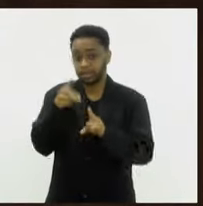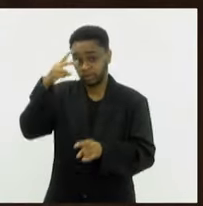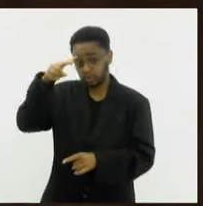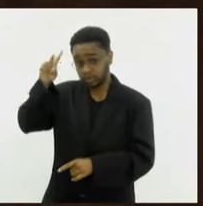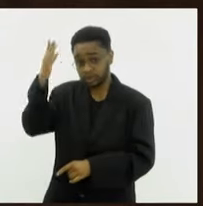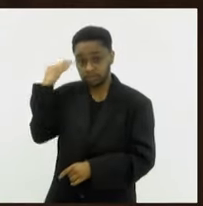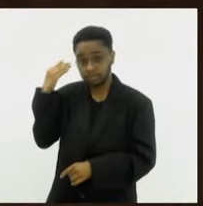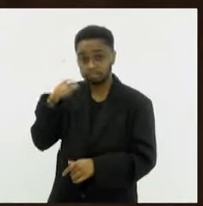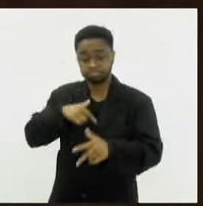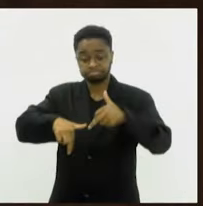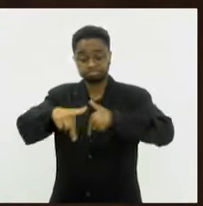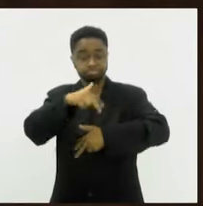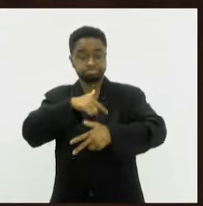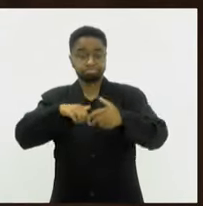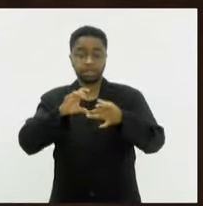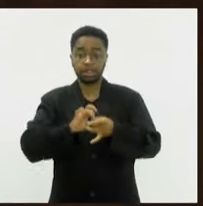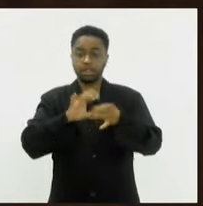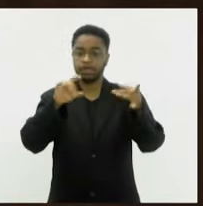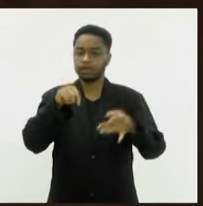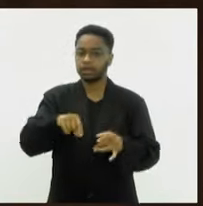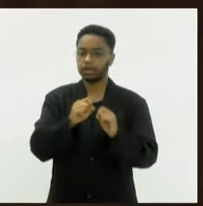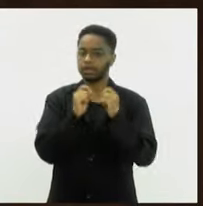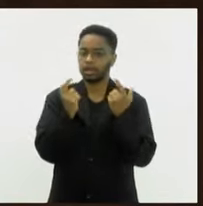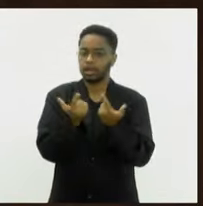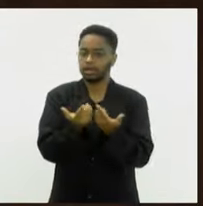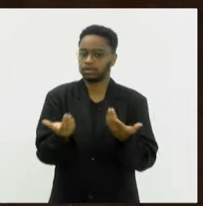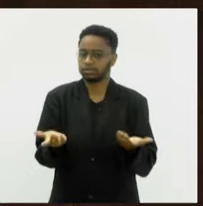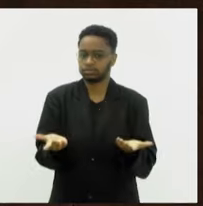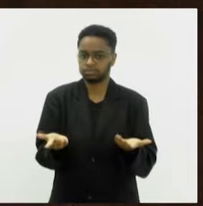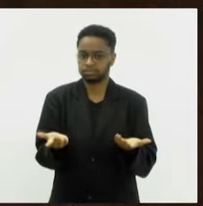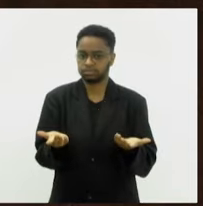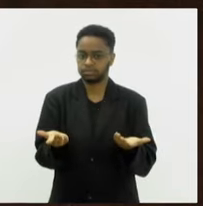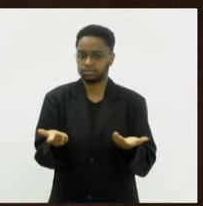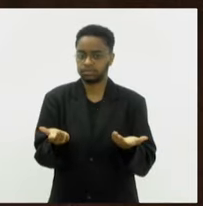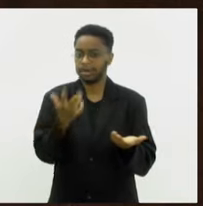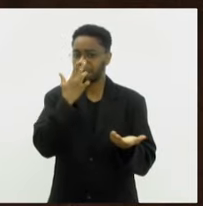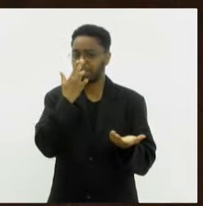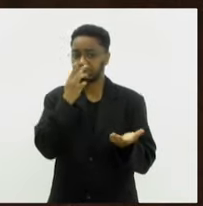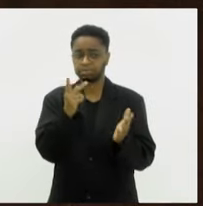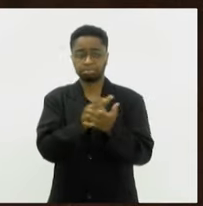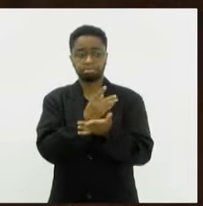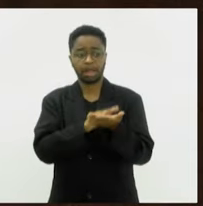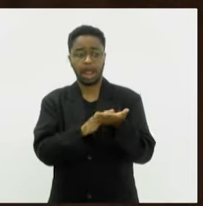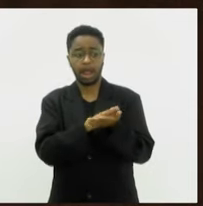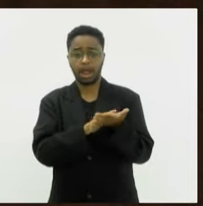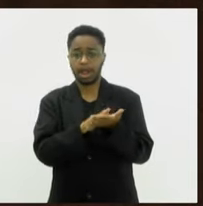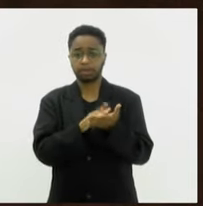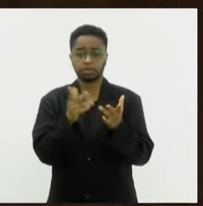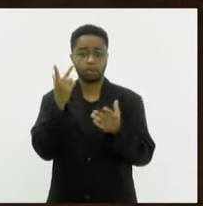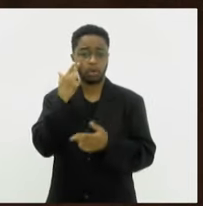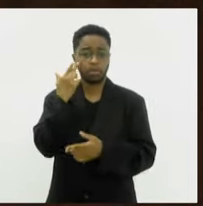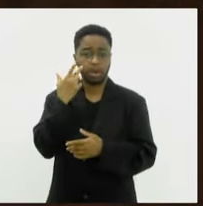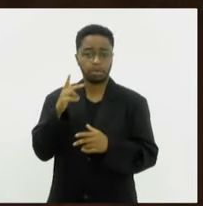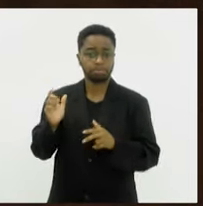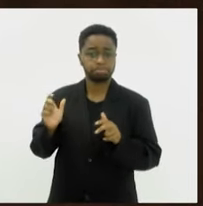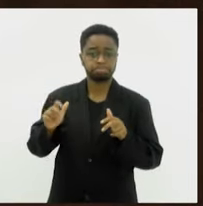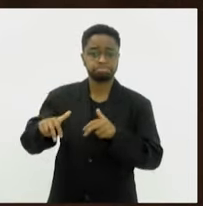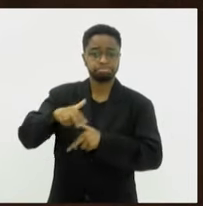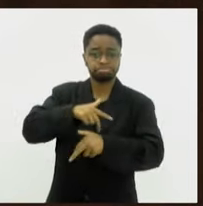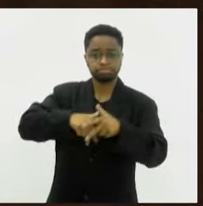atrás estava circulando aqui no gabinete da Assembleia Legislativa como se nada tivesse acontecido. Então, além